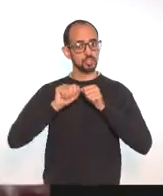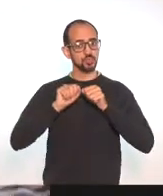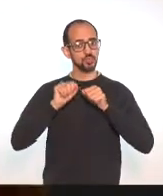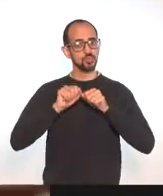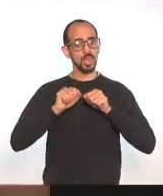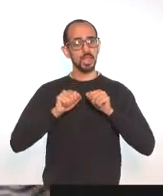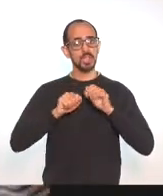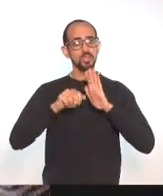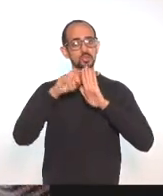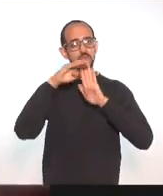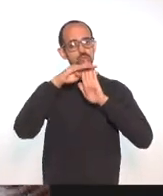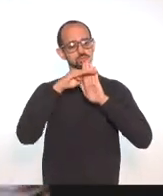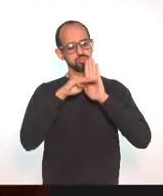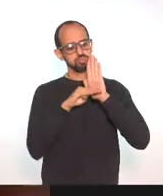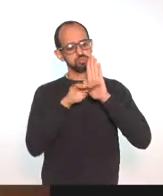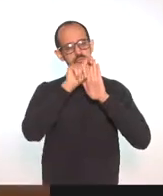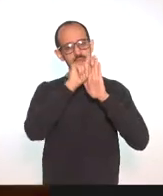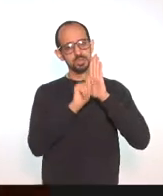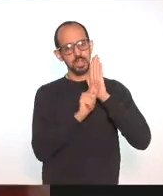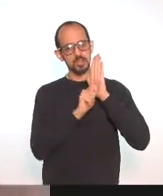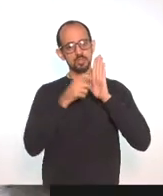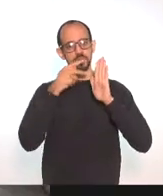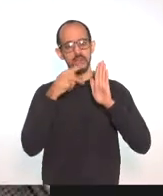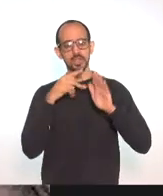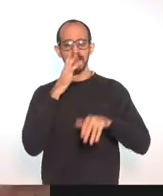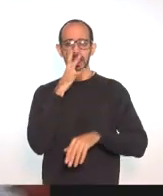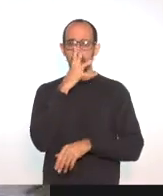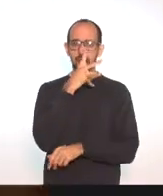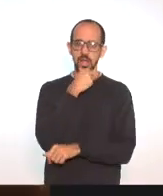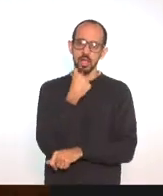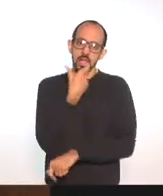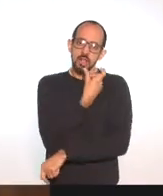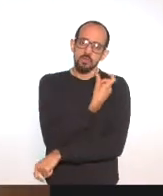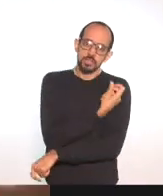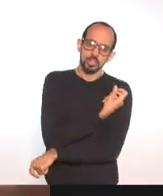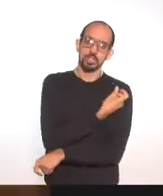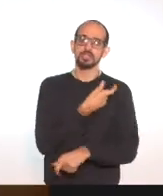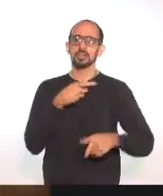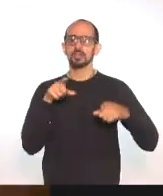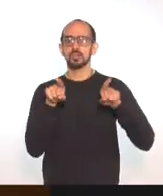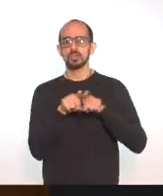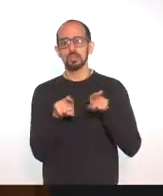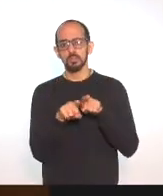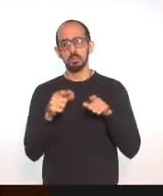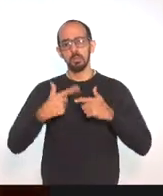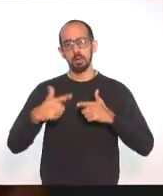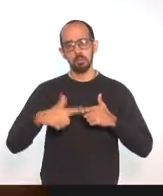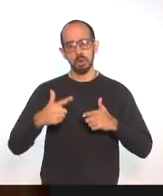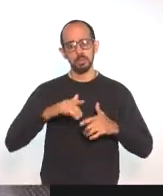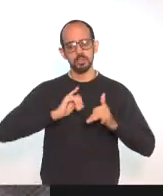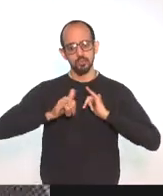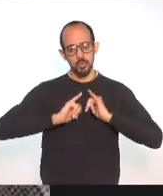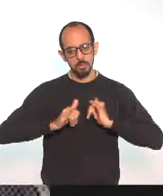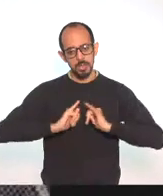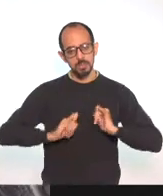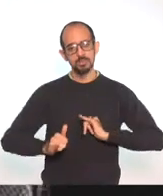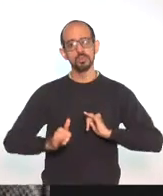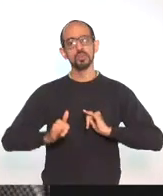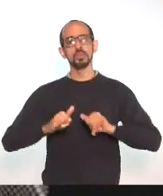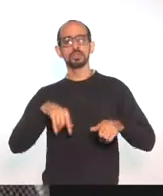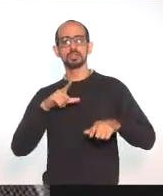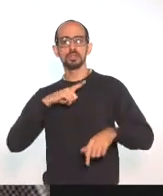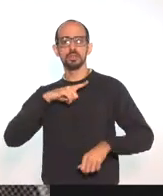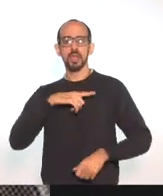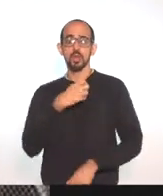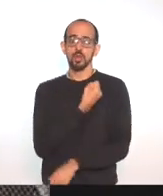discutindo os problemas de descoordenação e de lentidão na vacinação problemas de base de dados encontrar informações coerentes